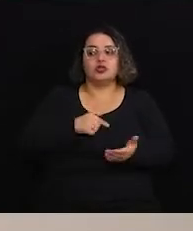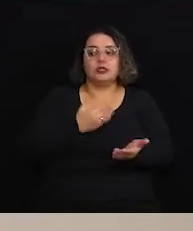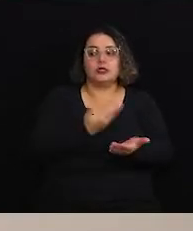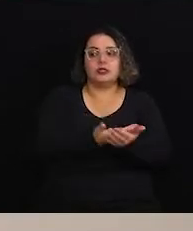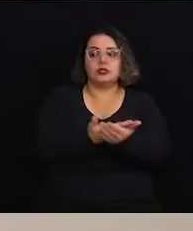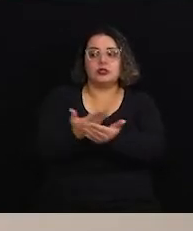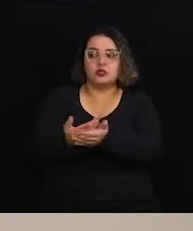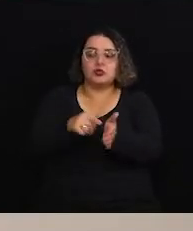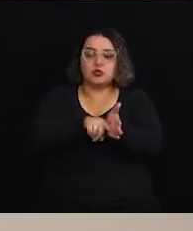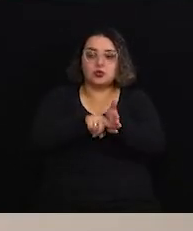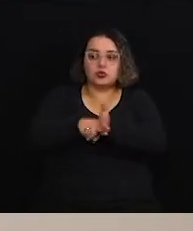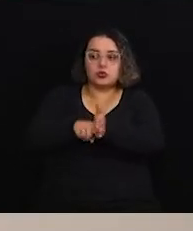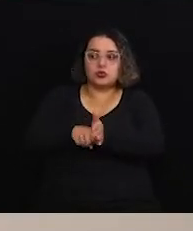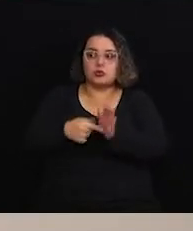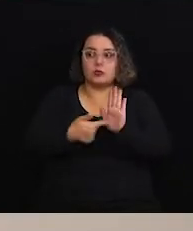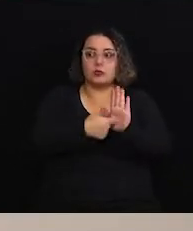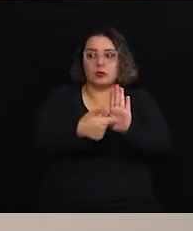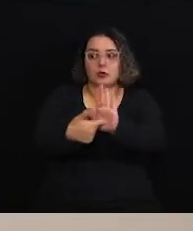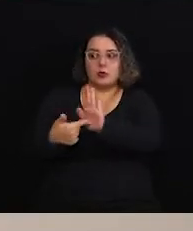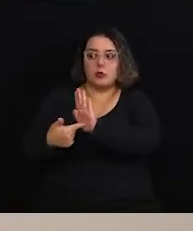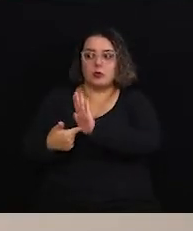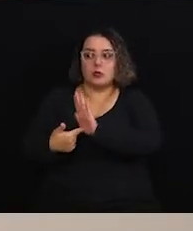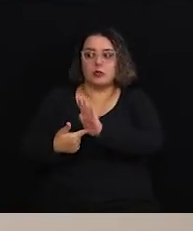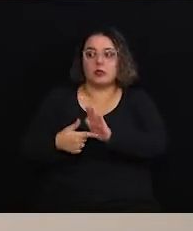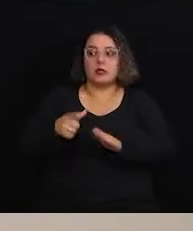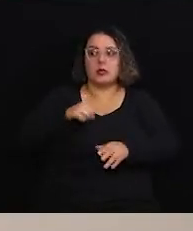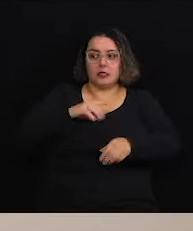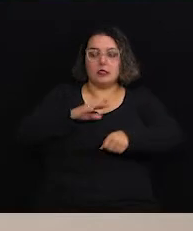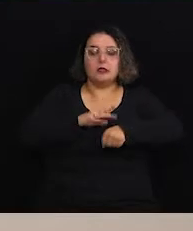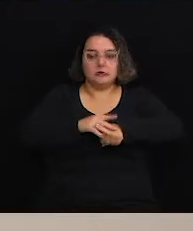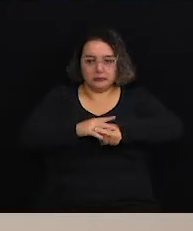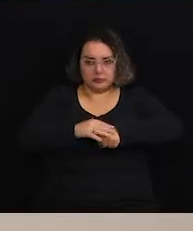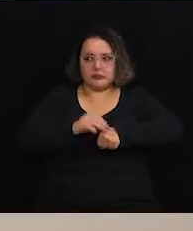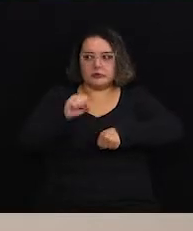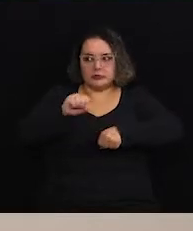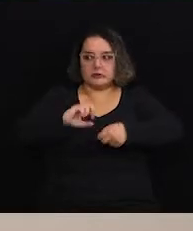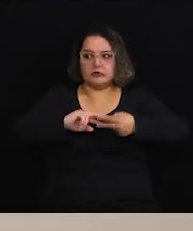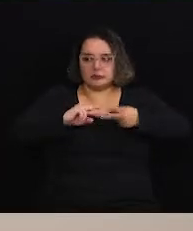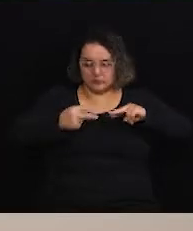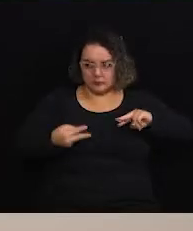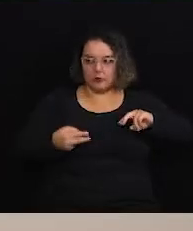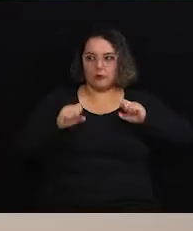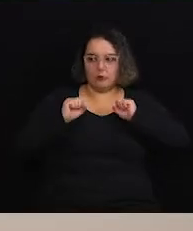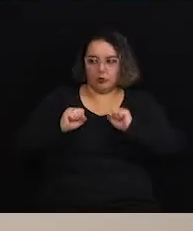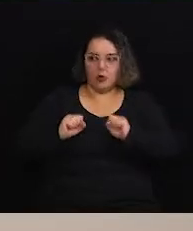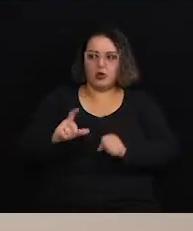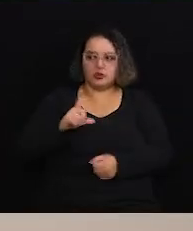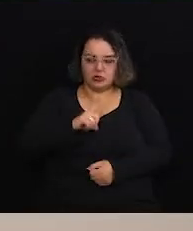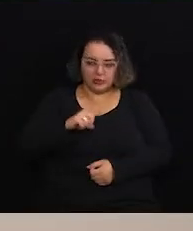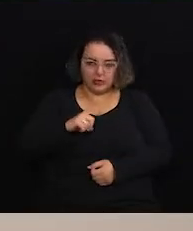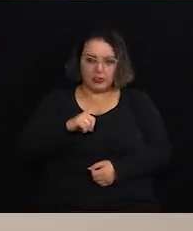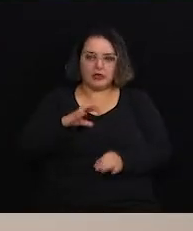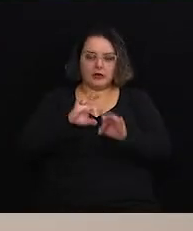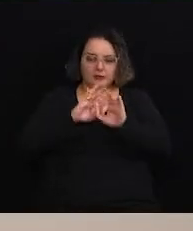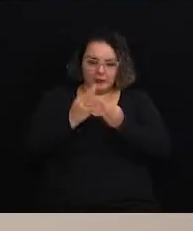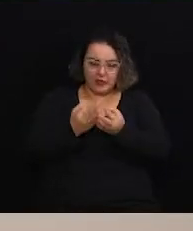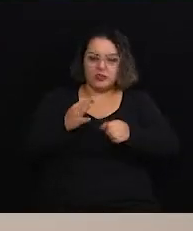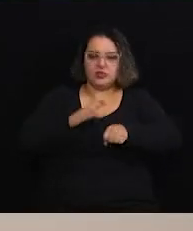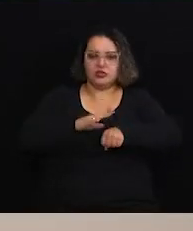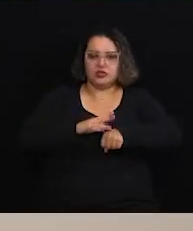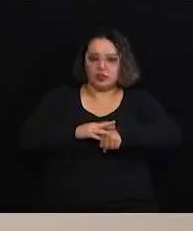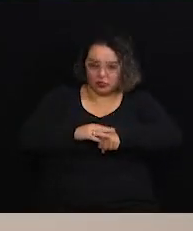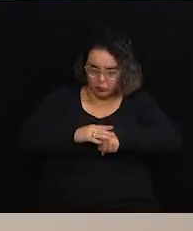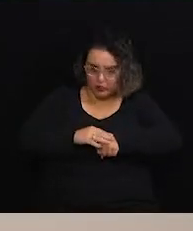assim, que tem genes que transmitem, né, a endometriose. Então, se você tem uma história familiar de endometriose, você